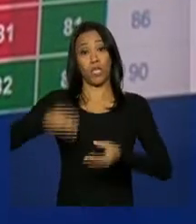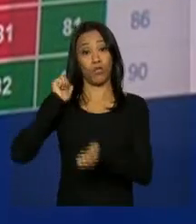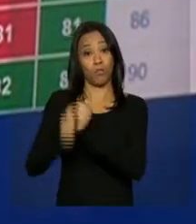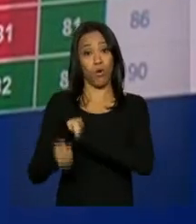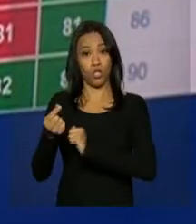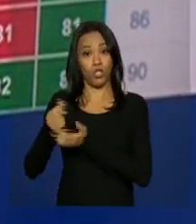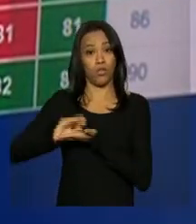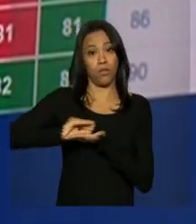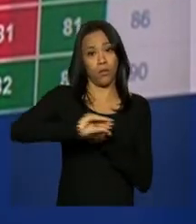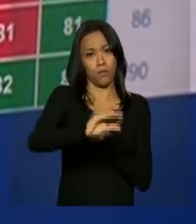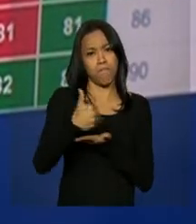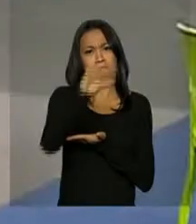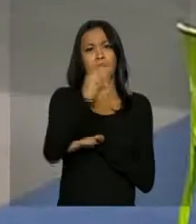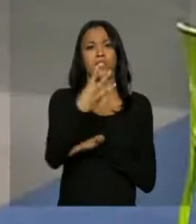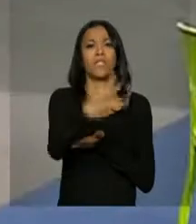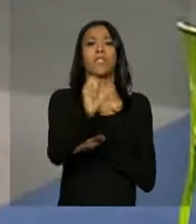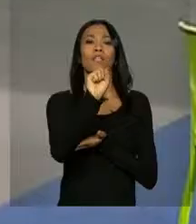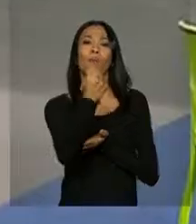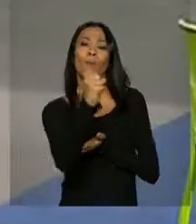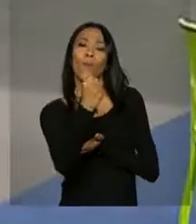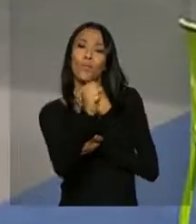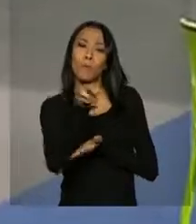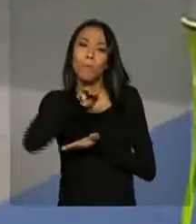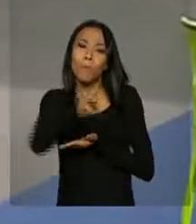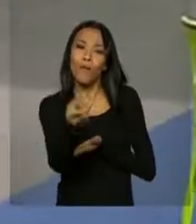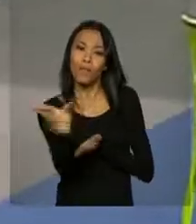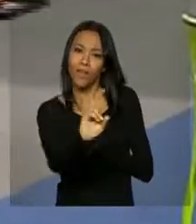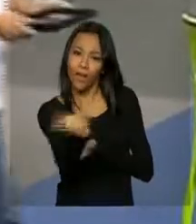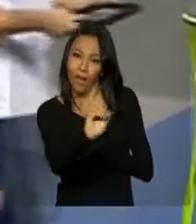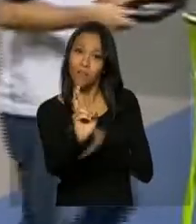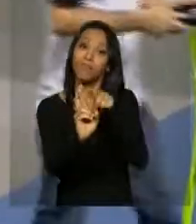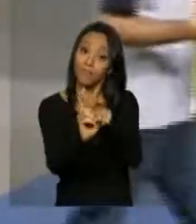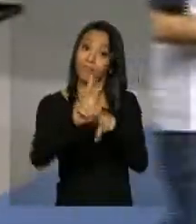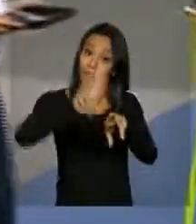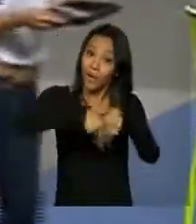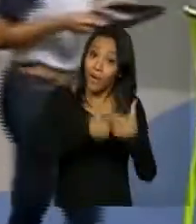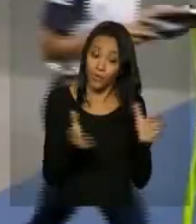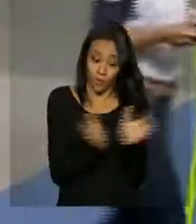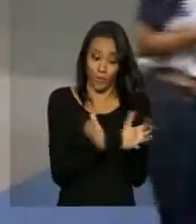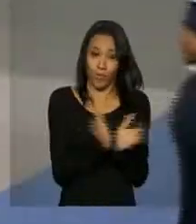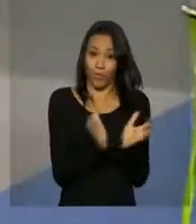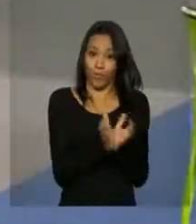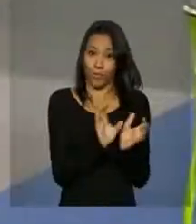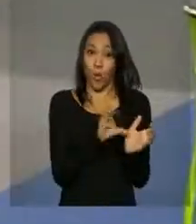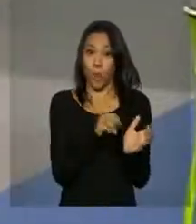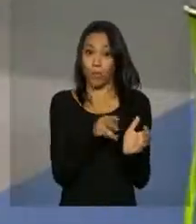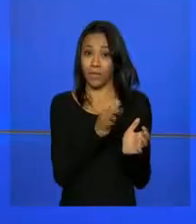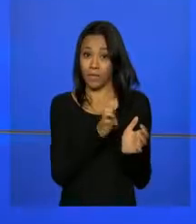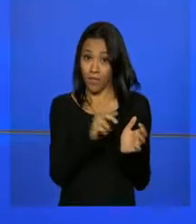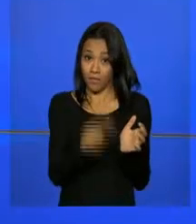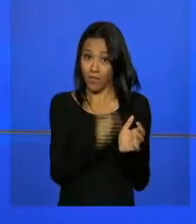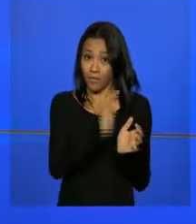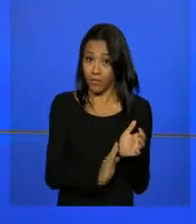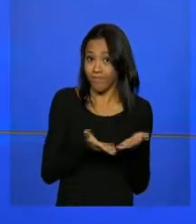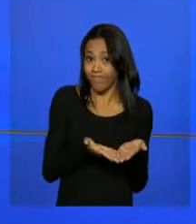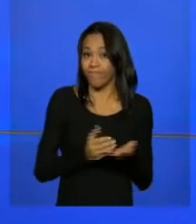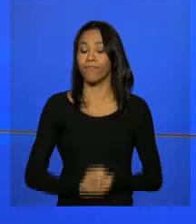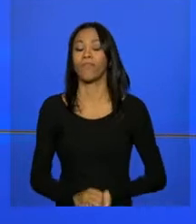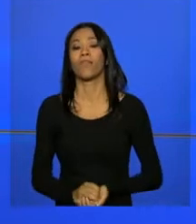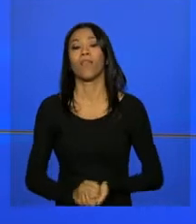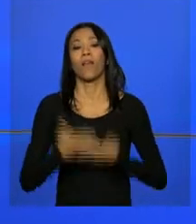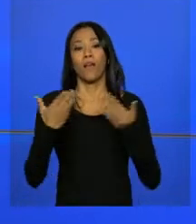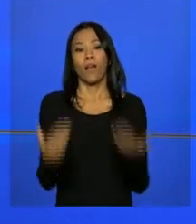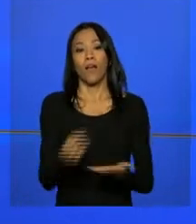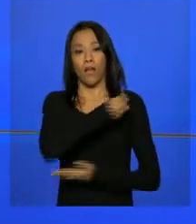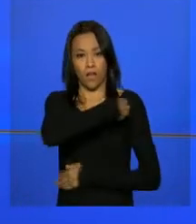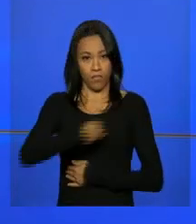investimento de mais de R 38 milhões de reais por meio do comitê paralímpico brasileiro a ministra do